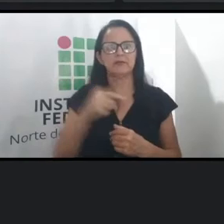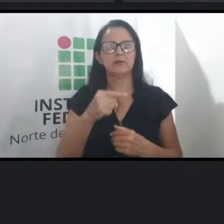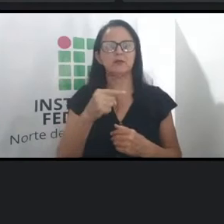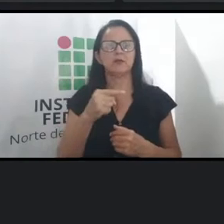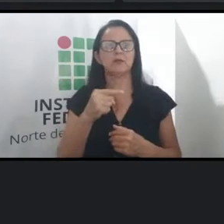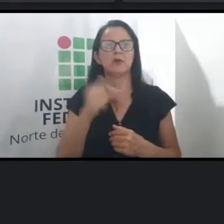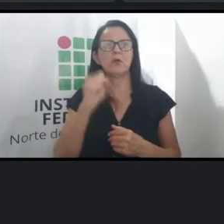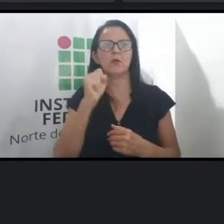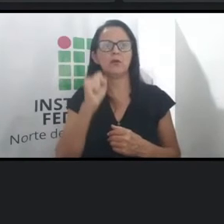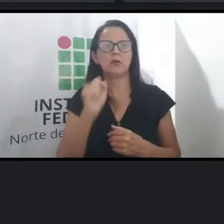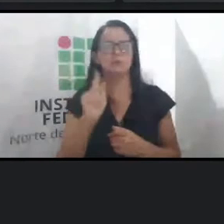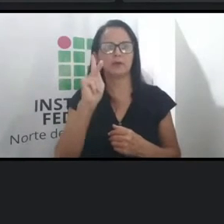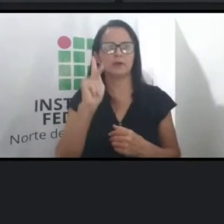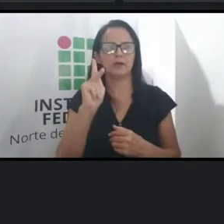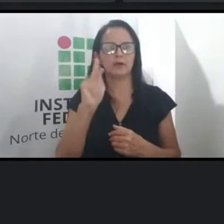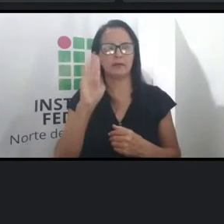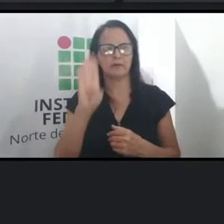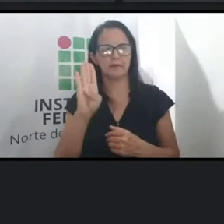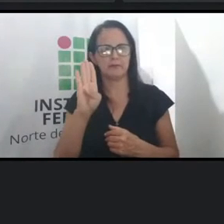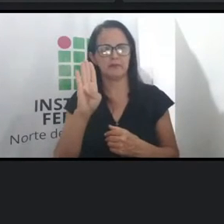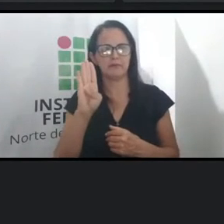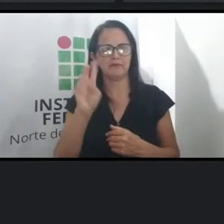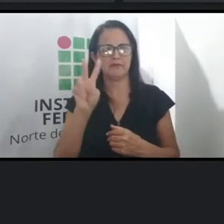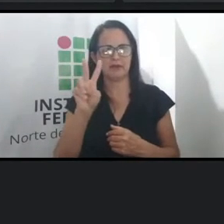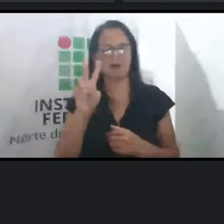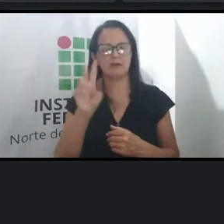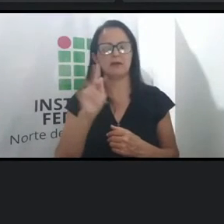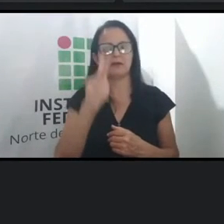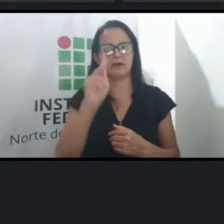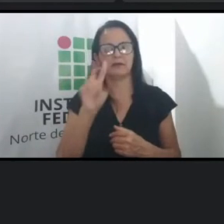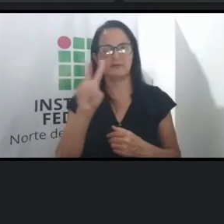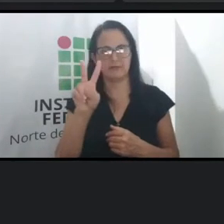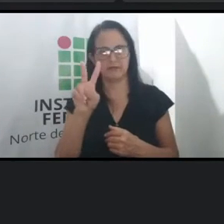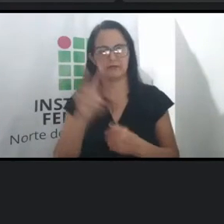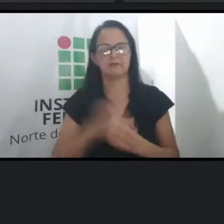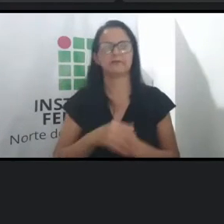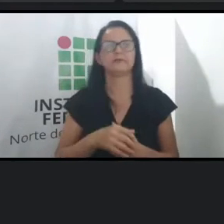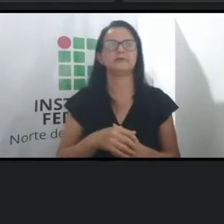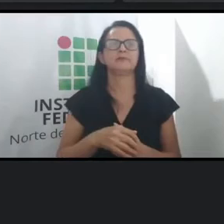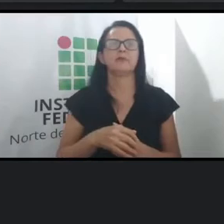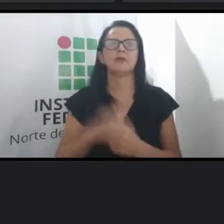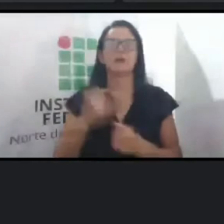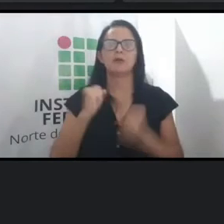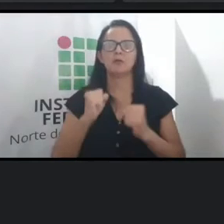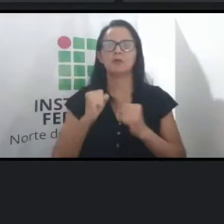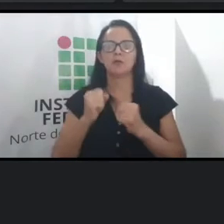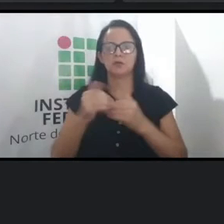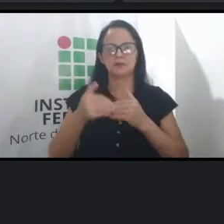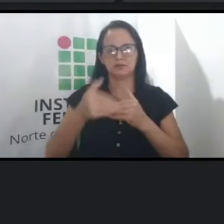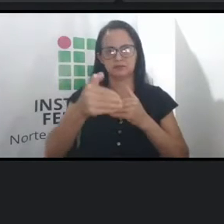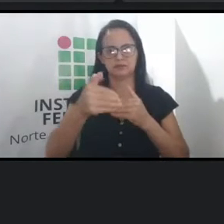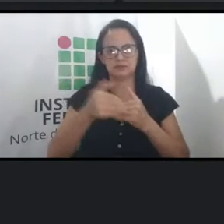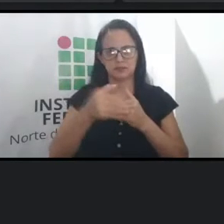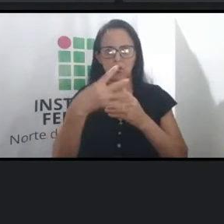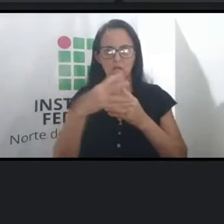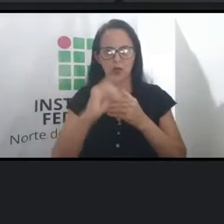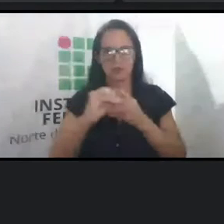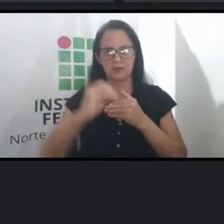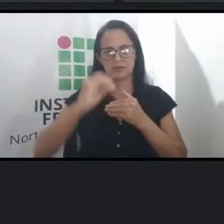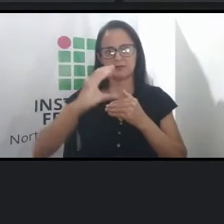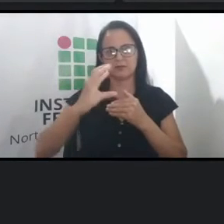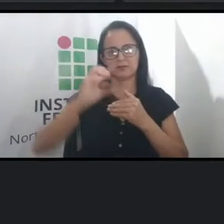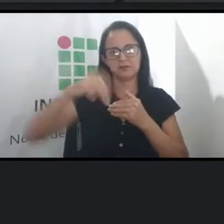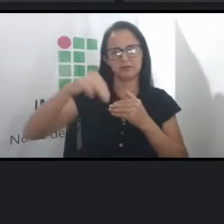até 15 kV, eu posso, a partir de 40 centímetros, com a margem de segurança, a partir